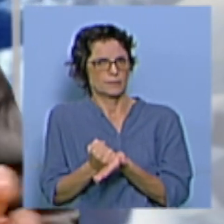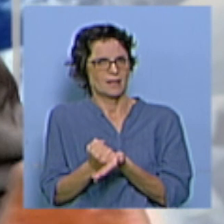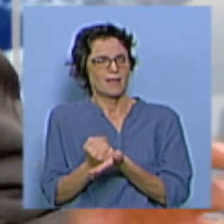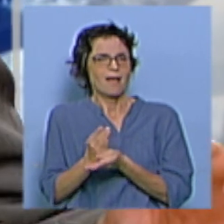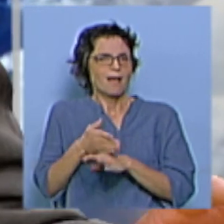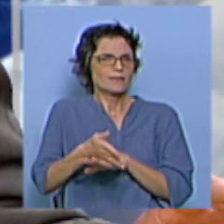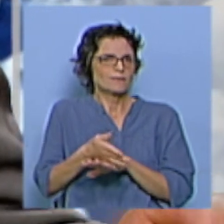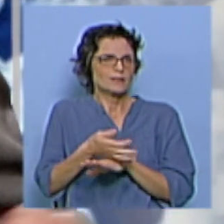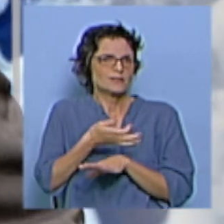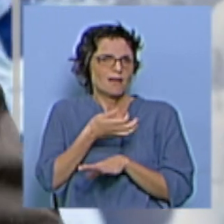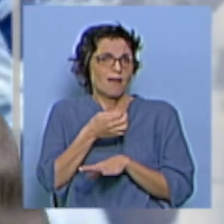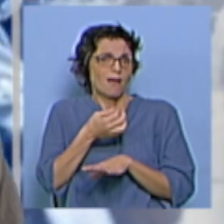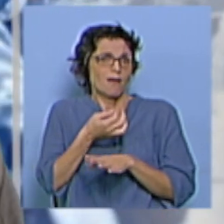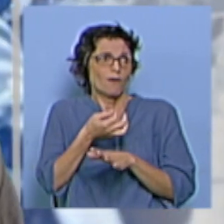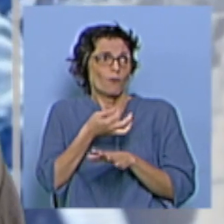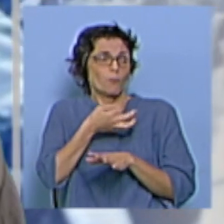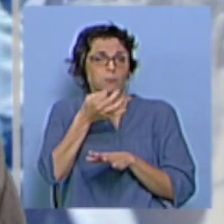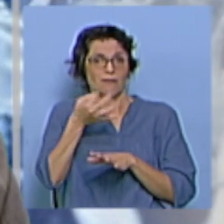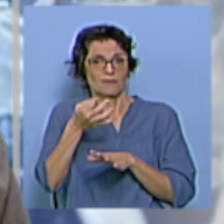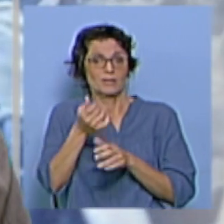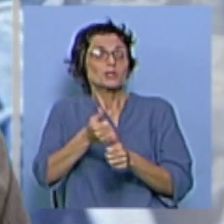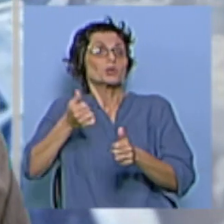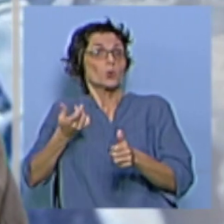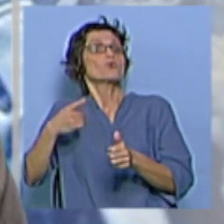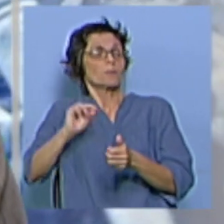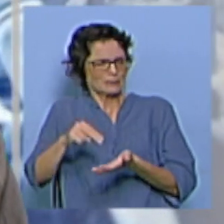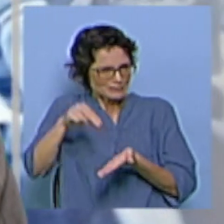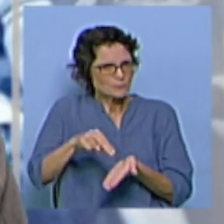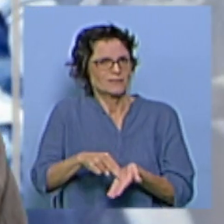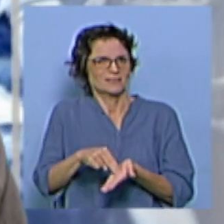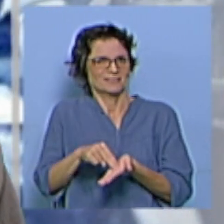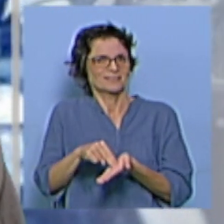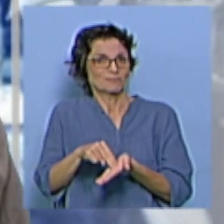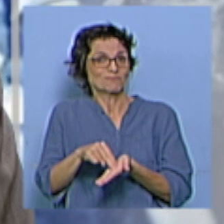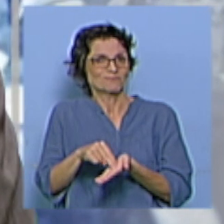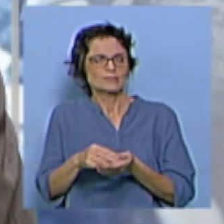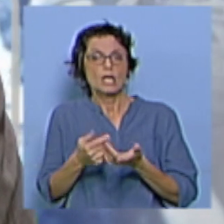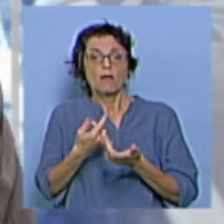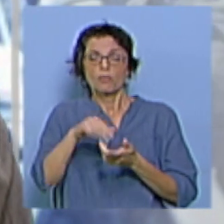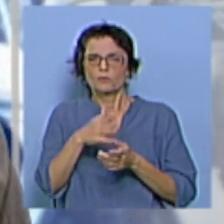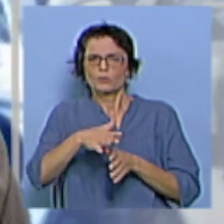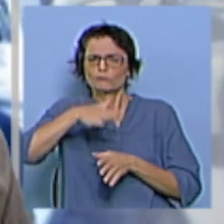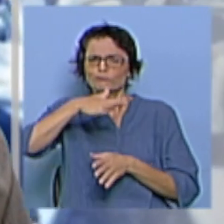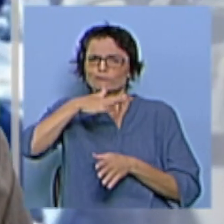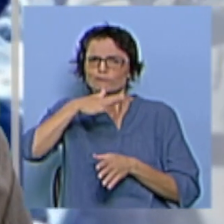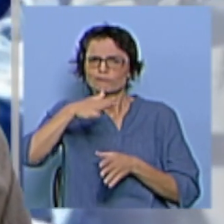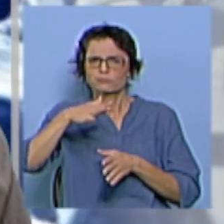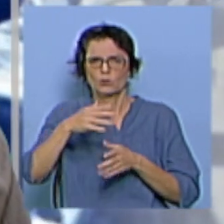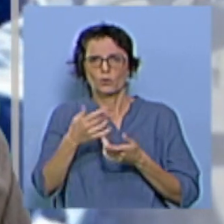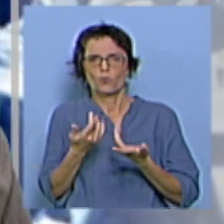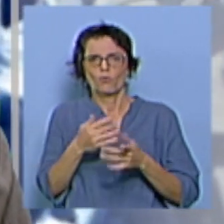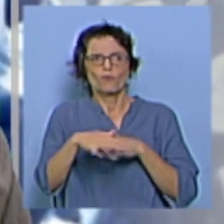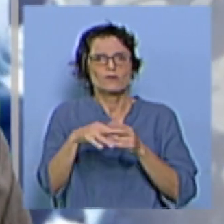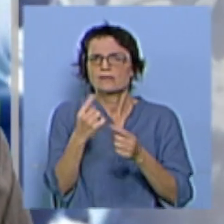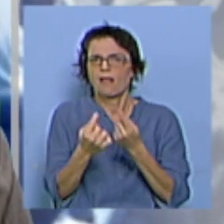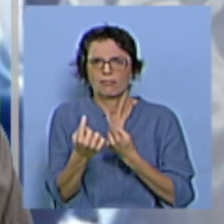iria chegar a todos. Daí que houve sempre a elaboração de uma mensagem e de um gesto que depois ia